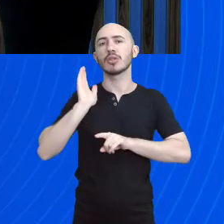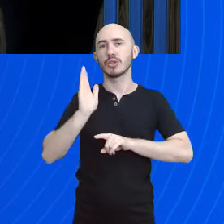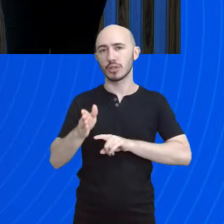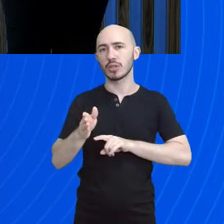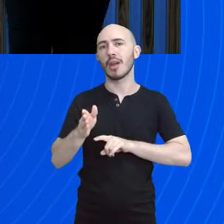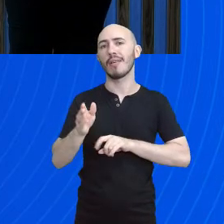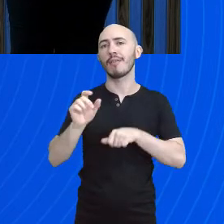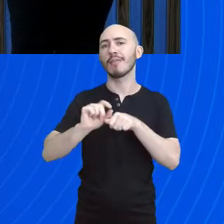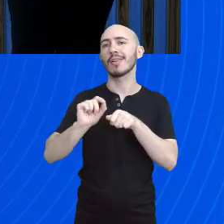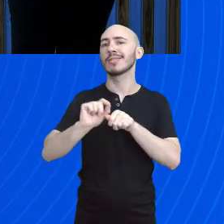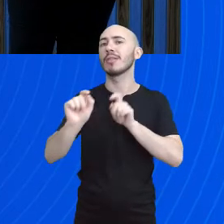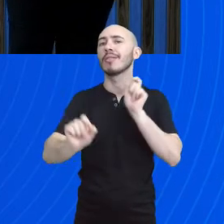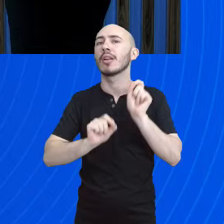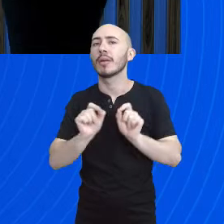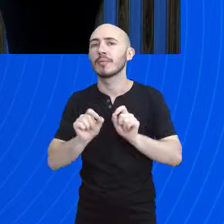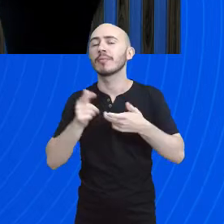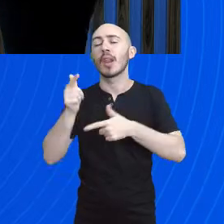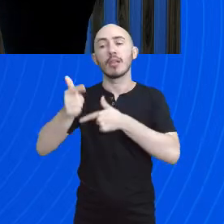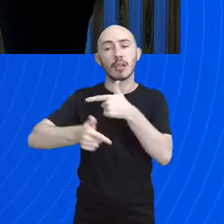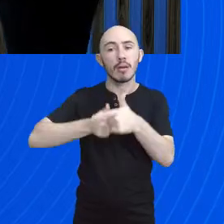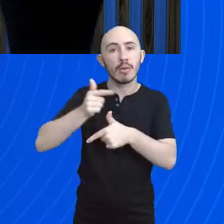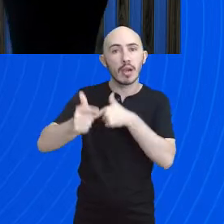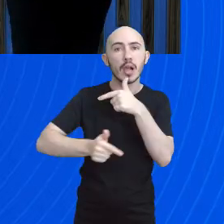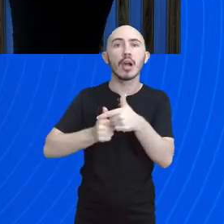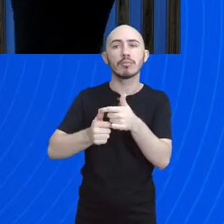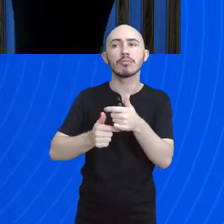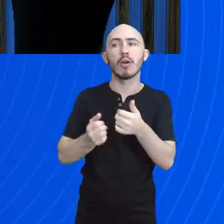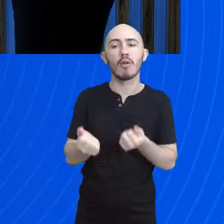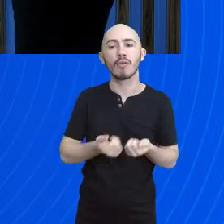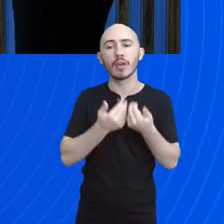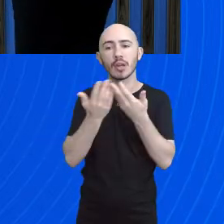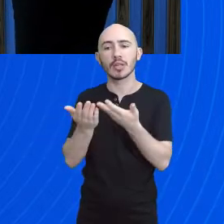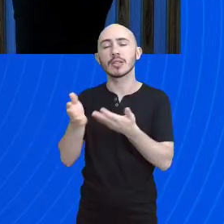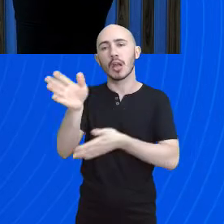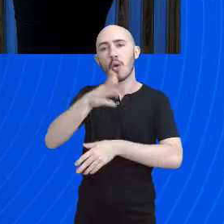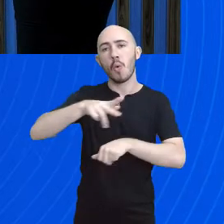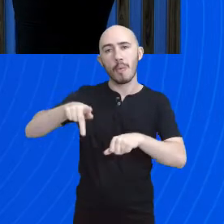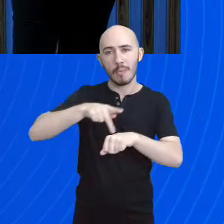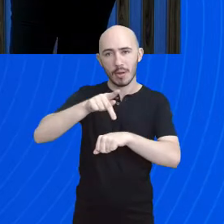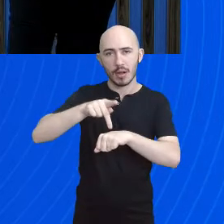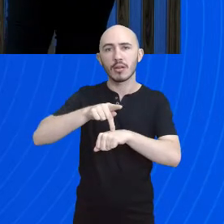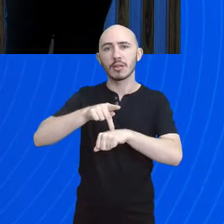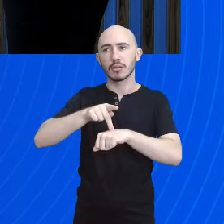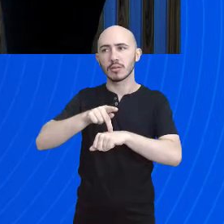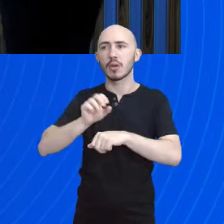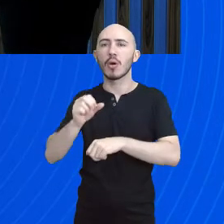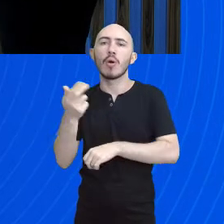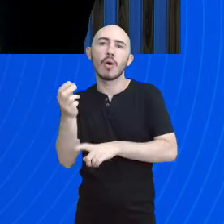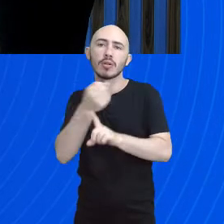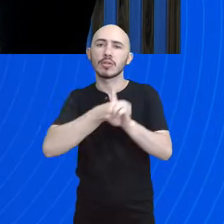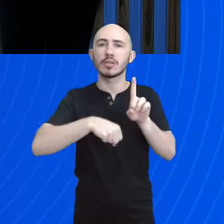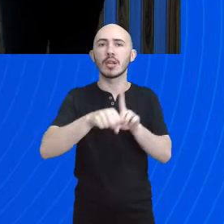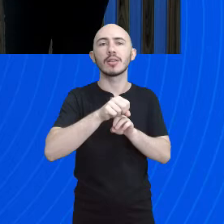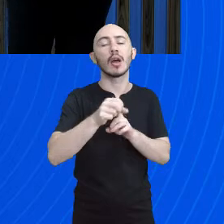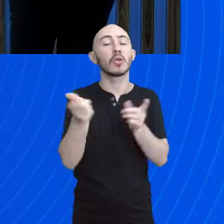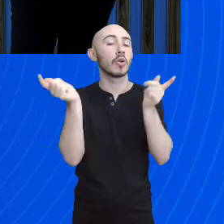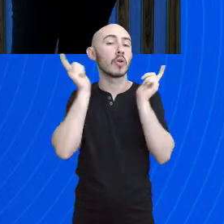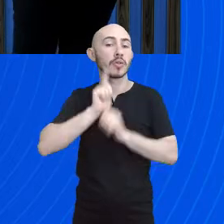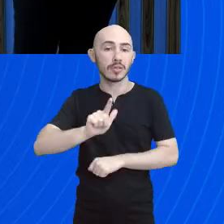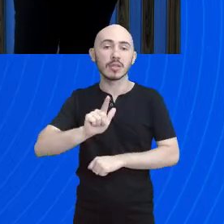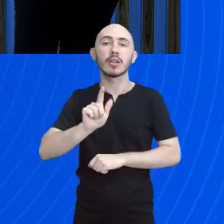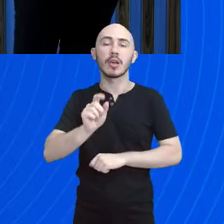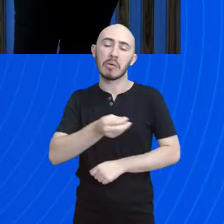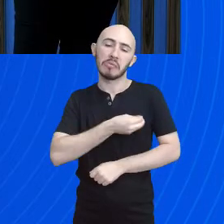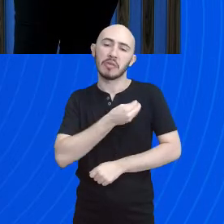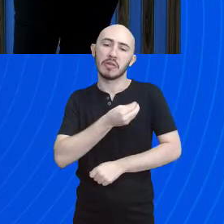vivem, né, trabalhando para que o seu país, né, a sua sociedade consiga viver